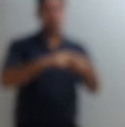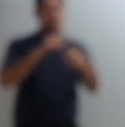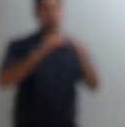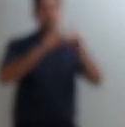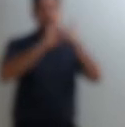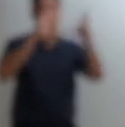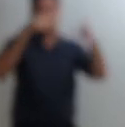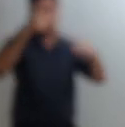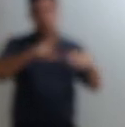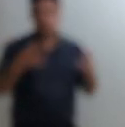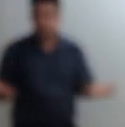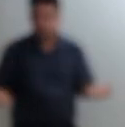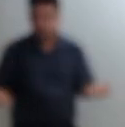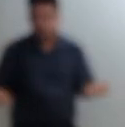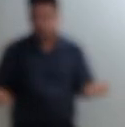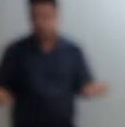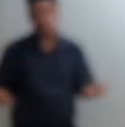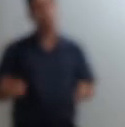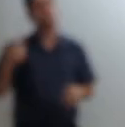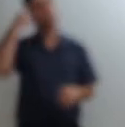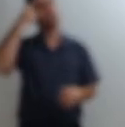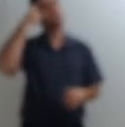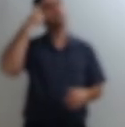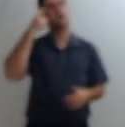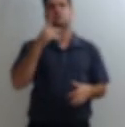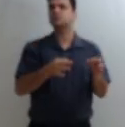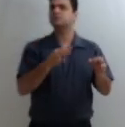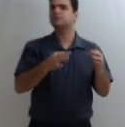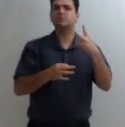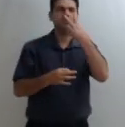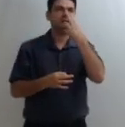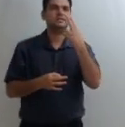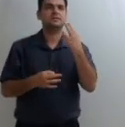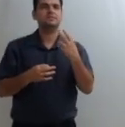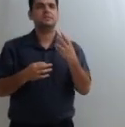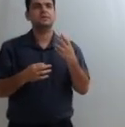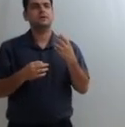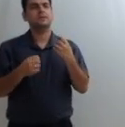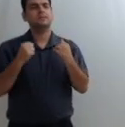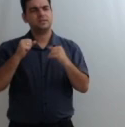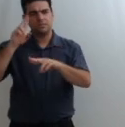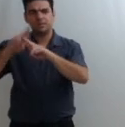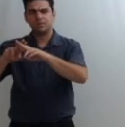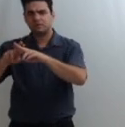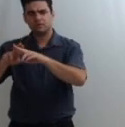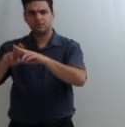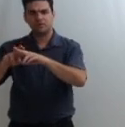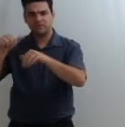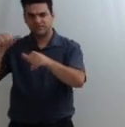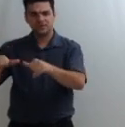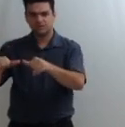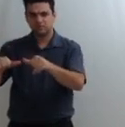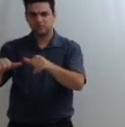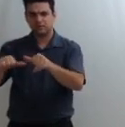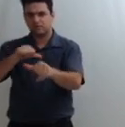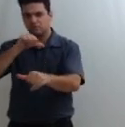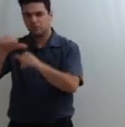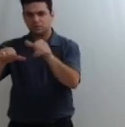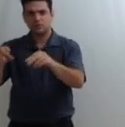novamente. Ou seja, o magistrado entendeu que, para a progressão de regime, aquela falta já estaria,